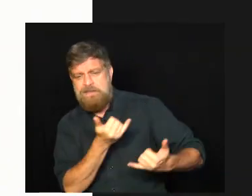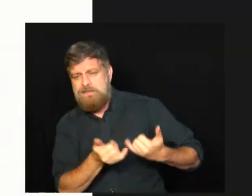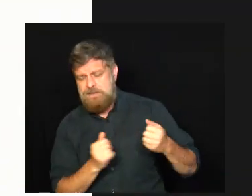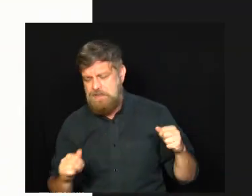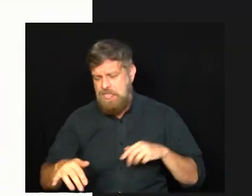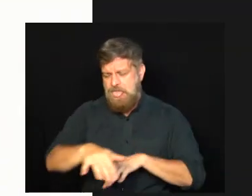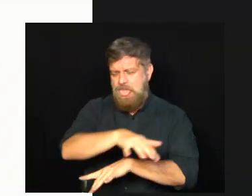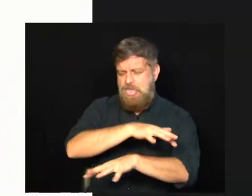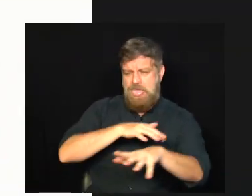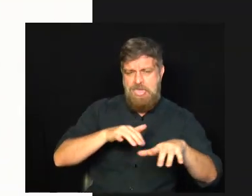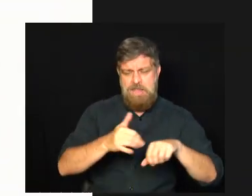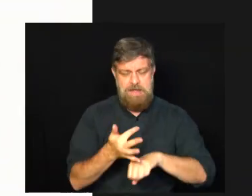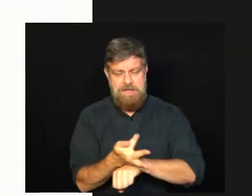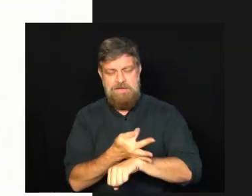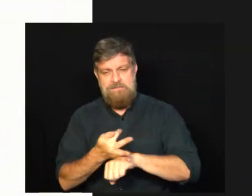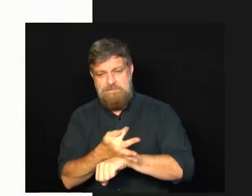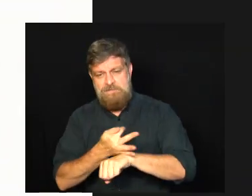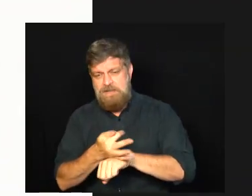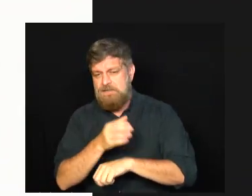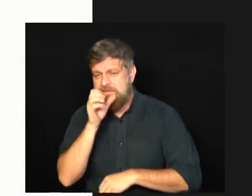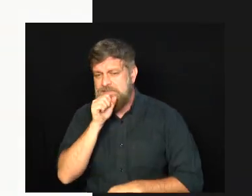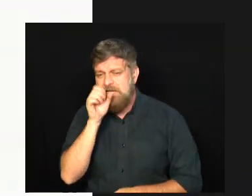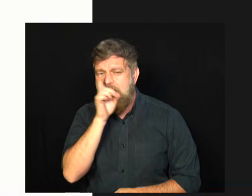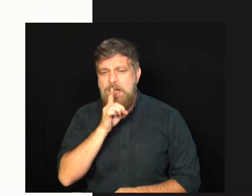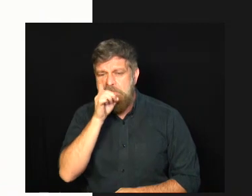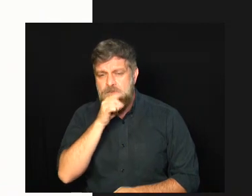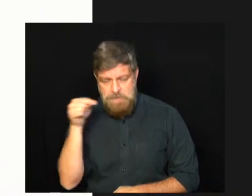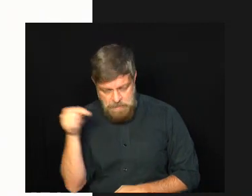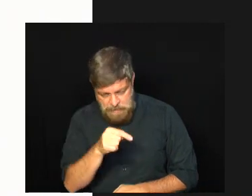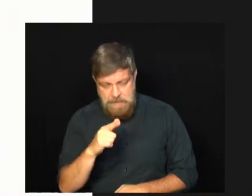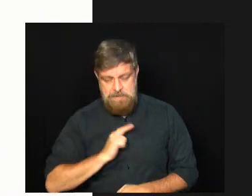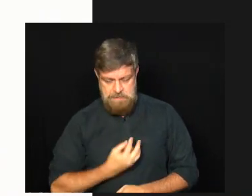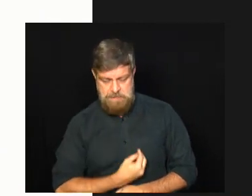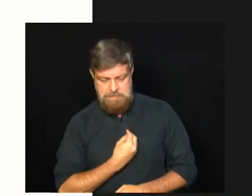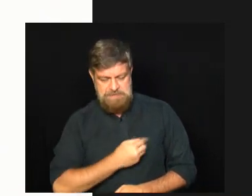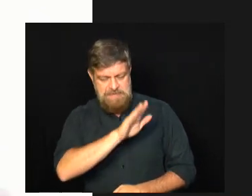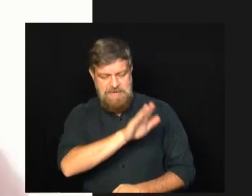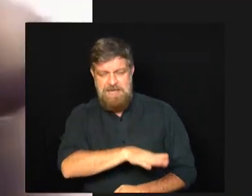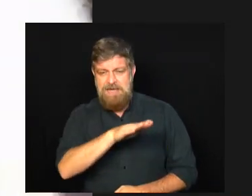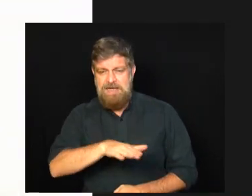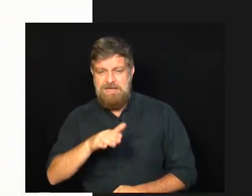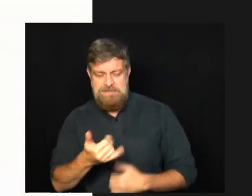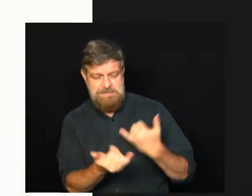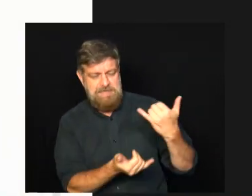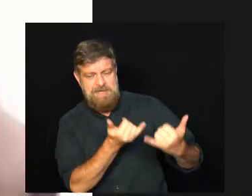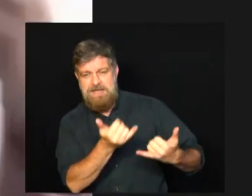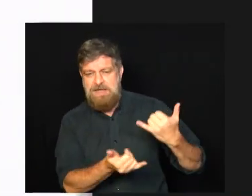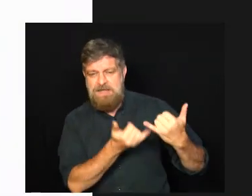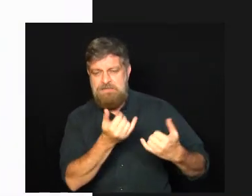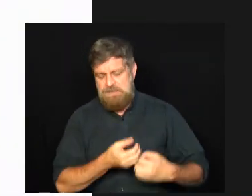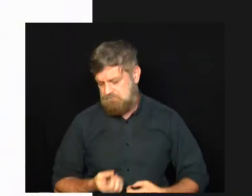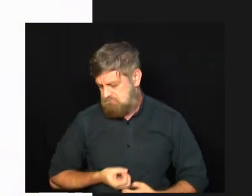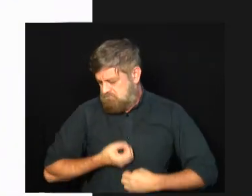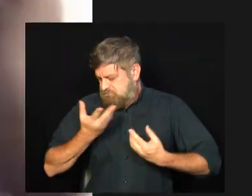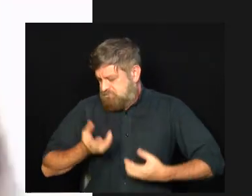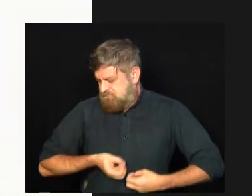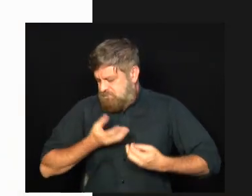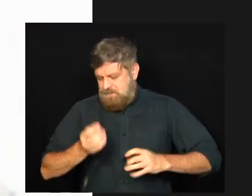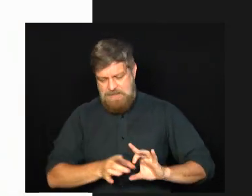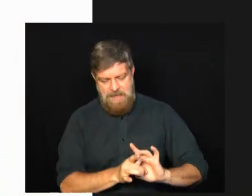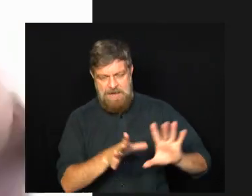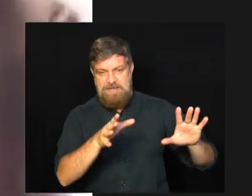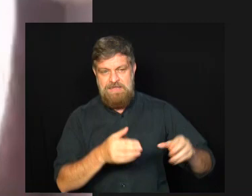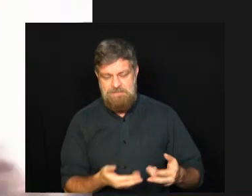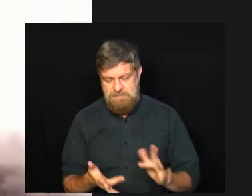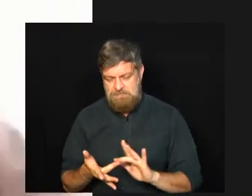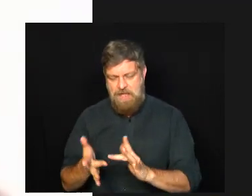em férias, em sábados, em domingos, né? para brincar espontaneamente, porque uma vai